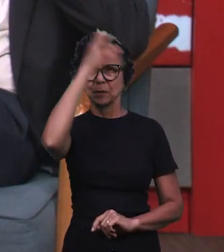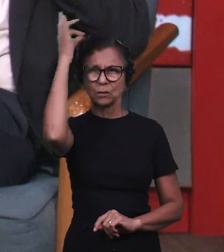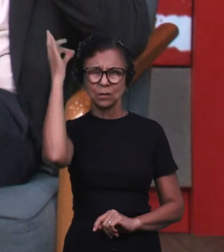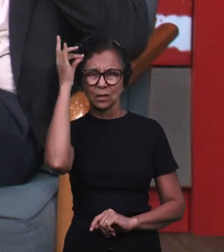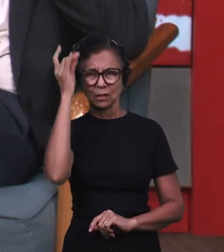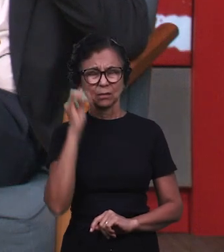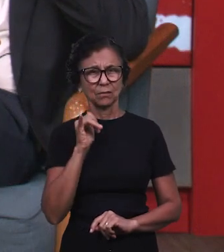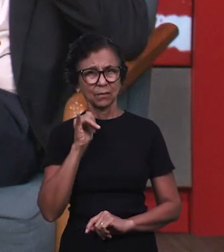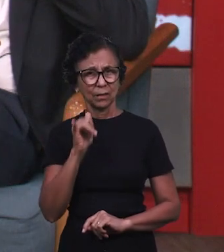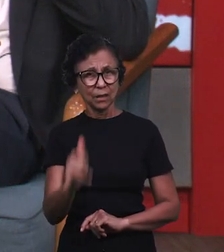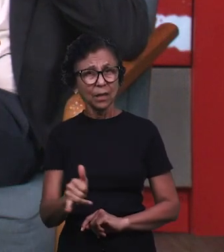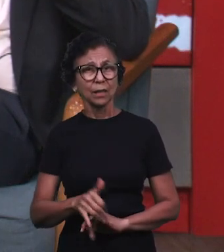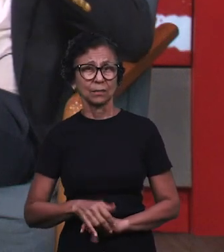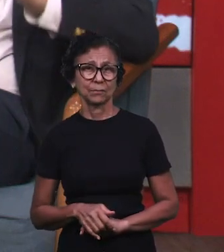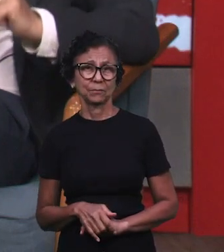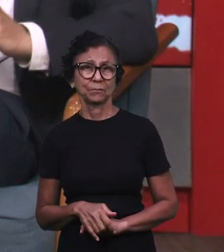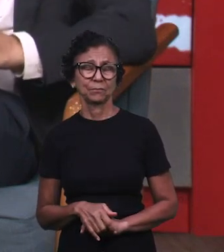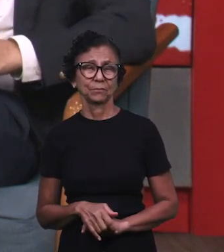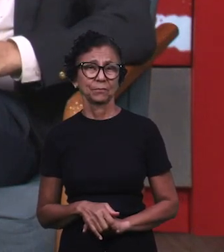Espírito Santo,